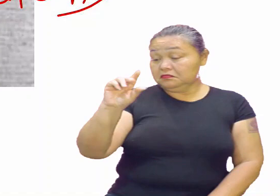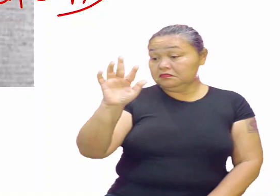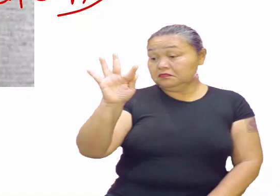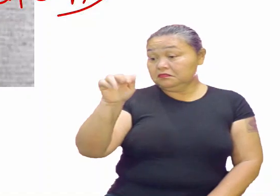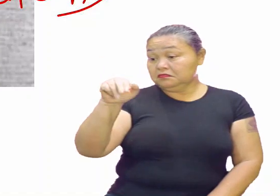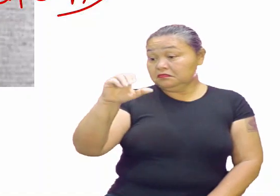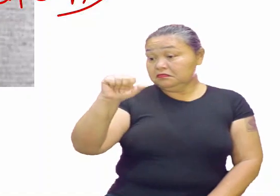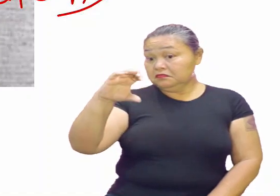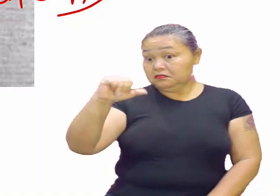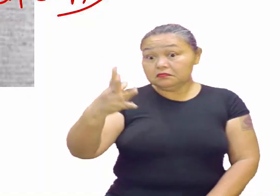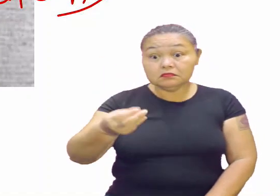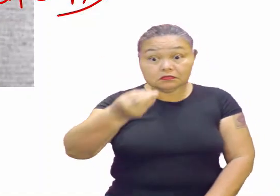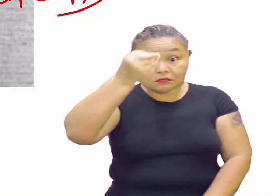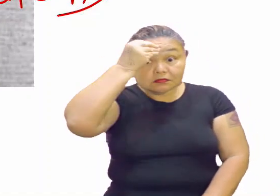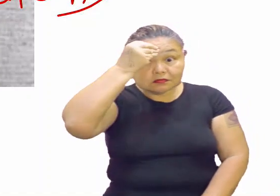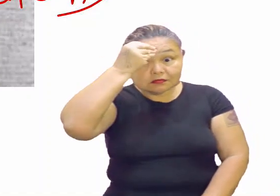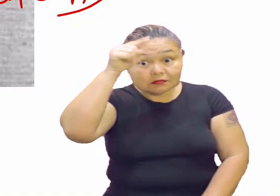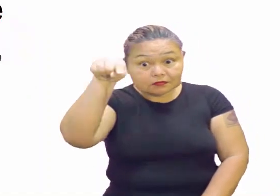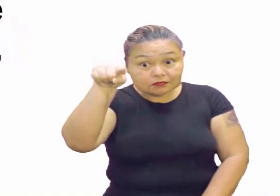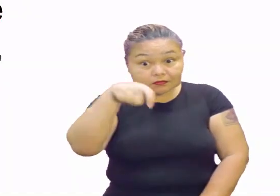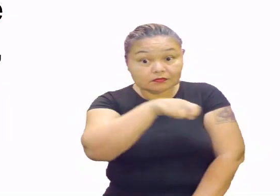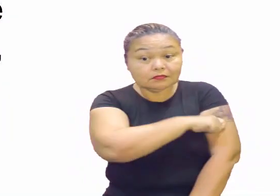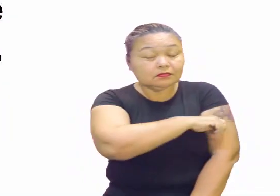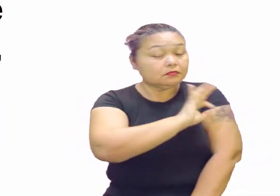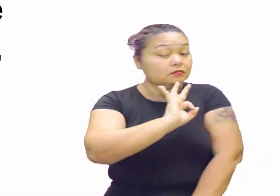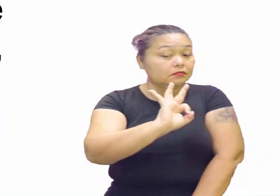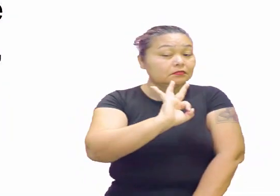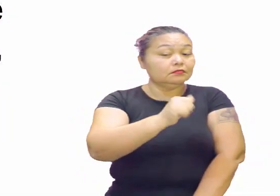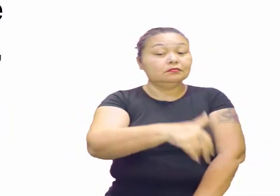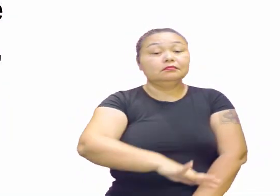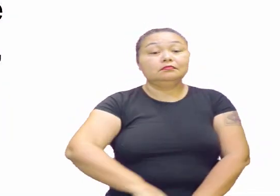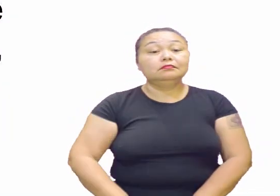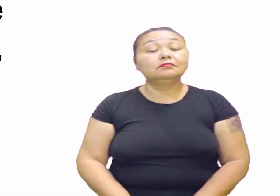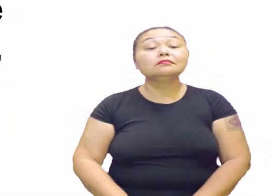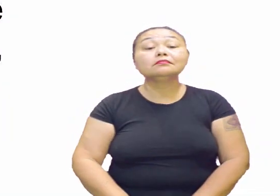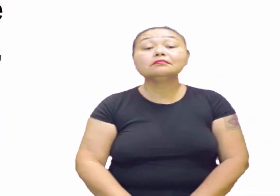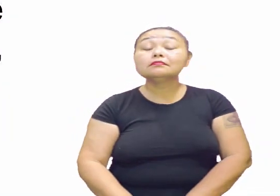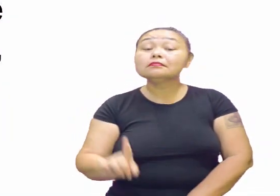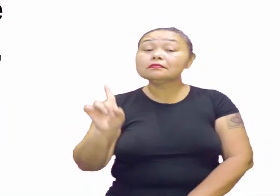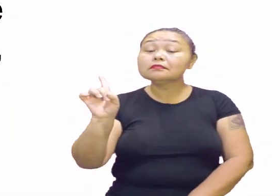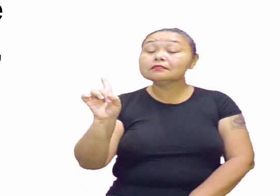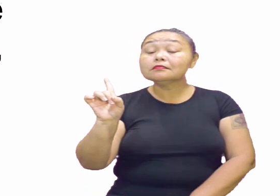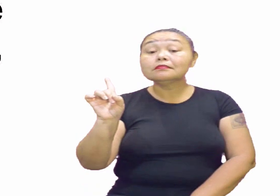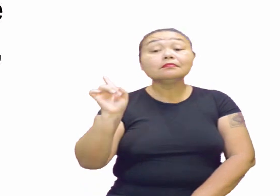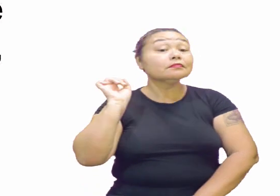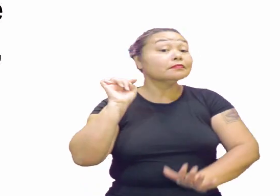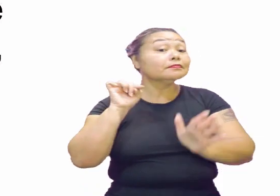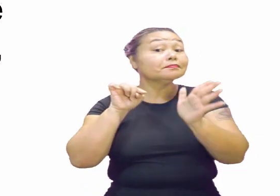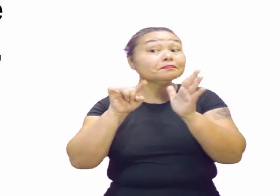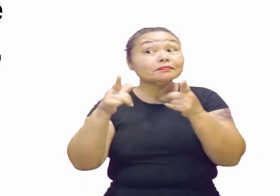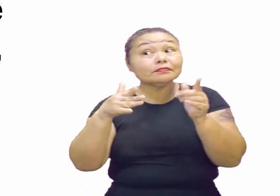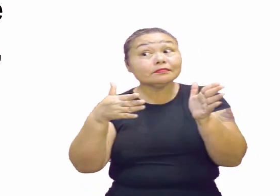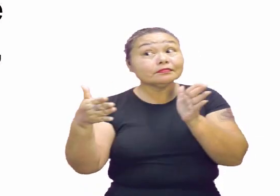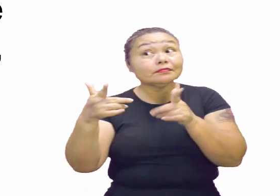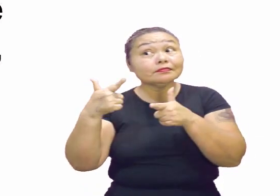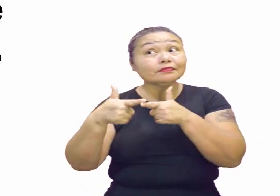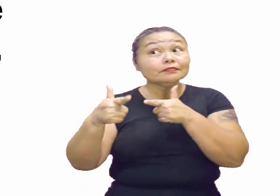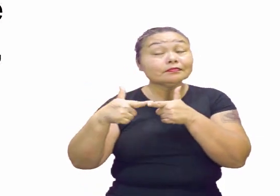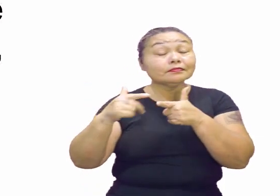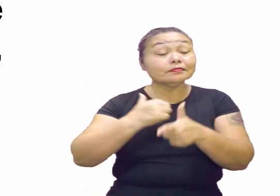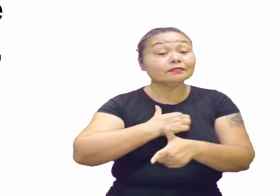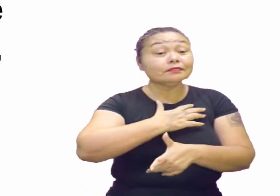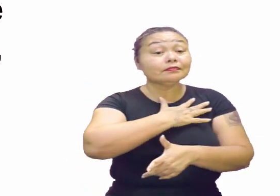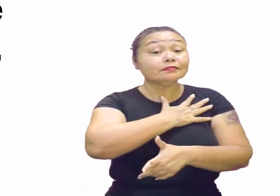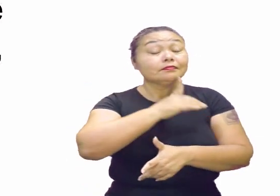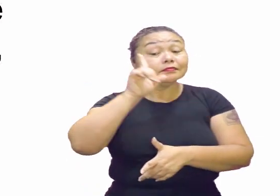bem? Tu não vai esquecer mais, aluno? Ótimo. Deixa eu seguir. Eu tenho uma questão militar, que é